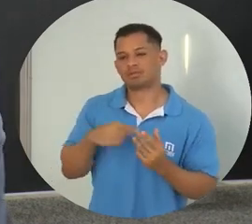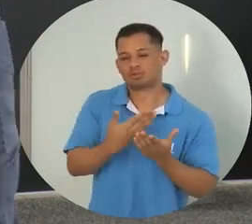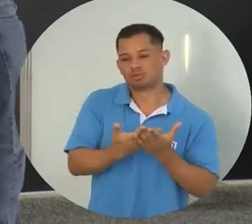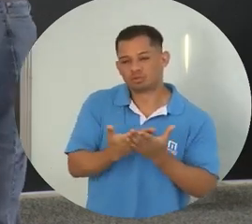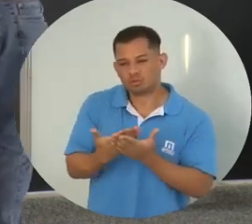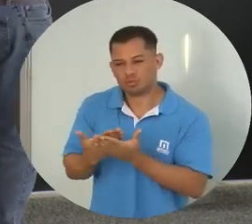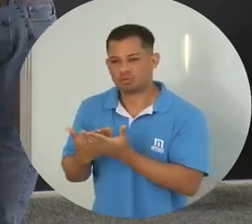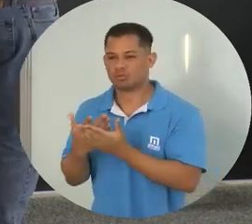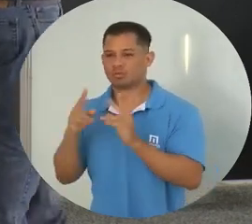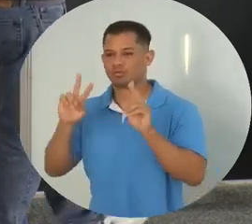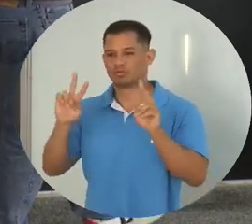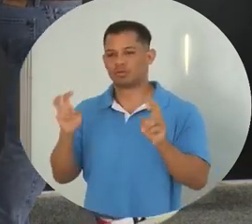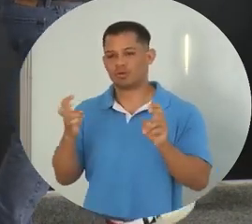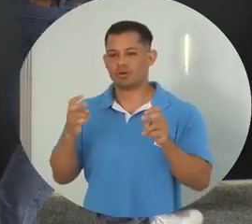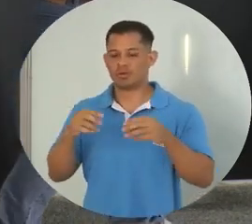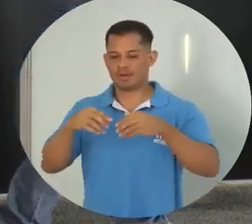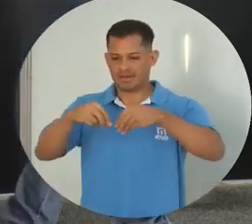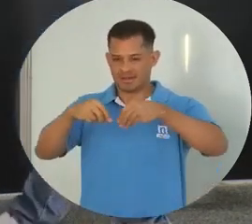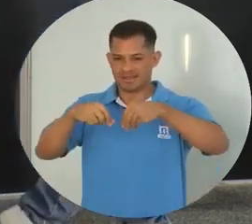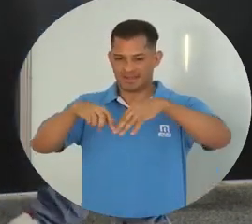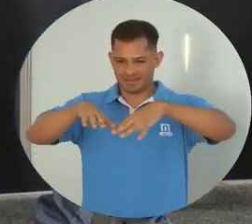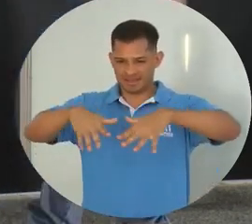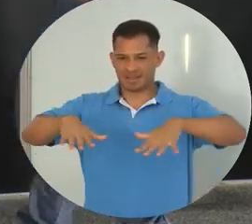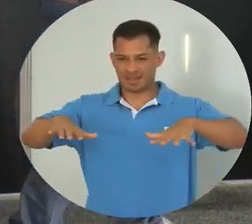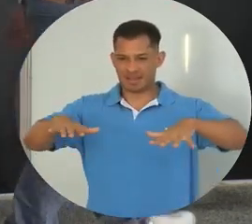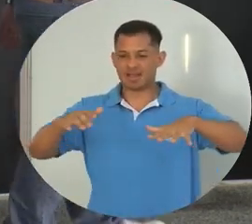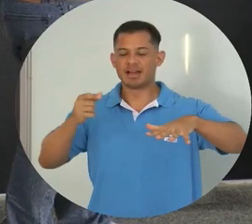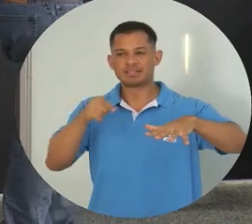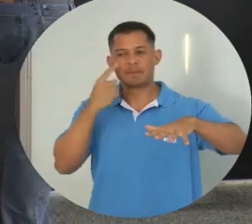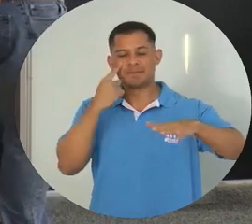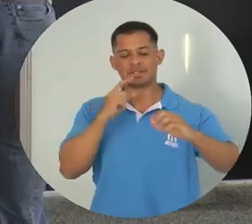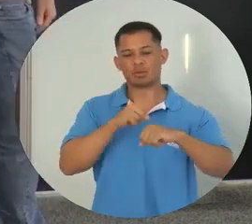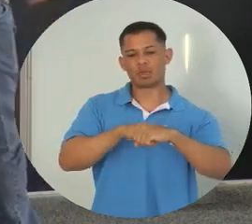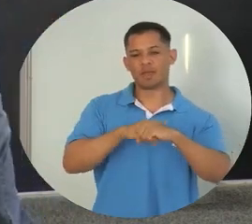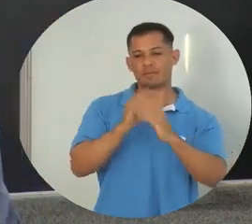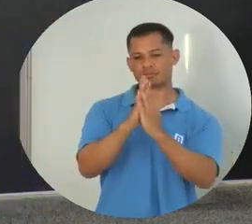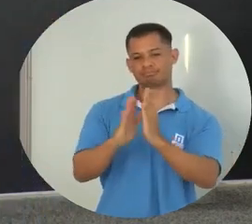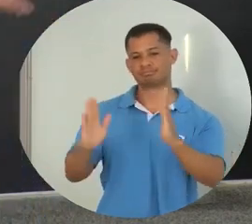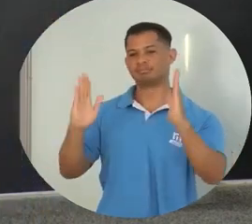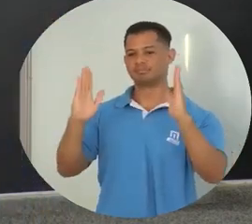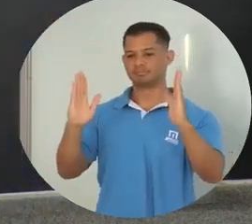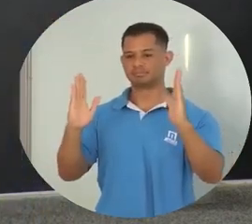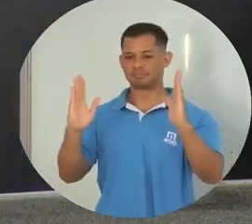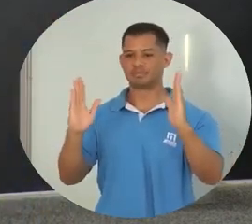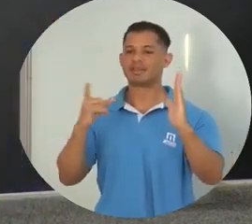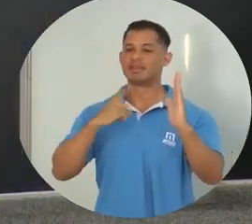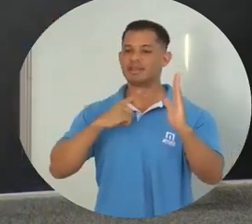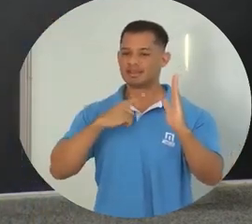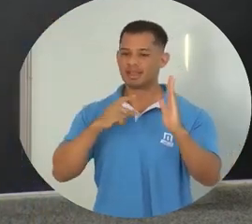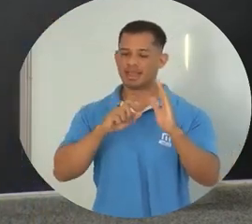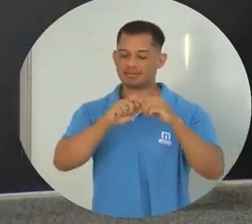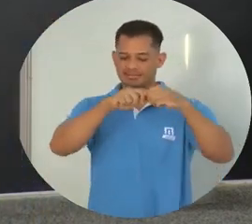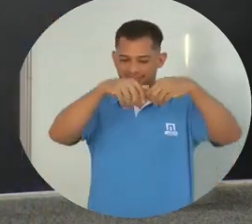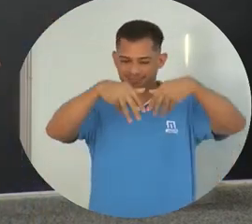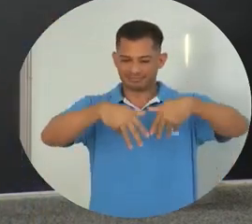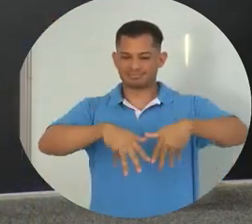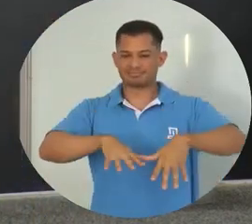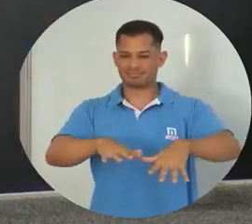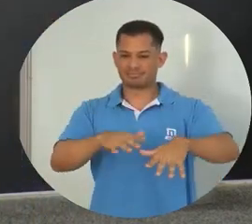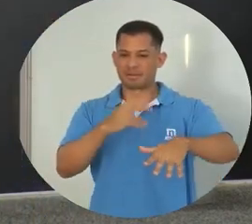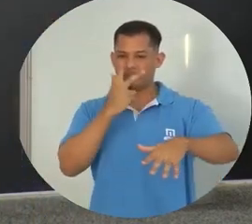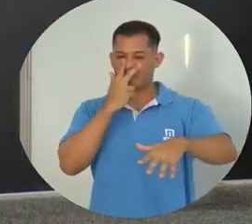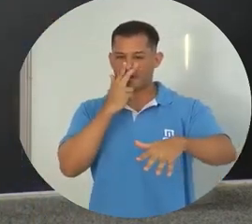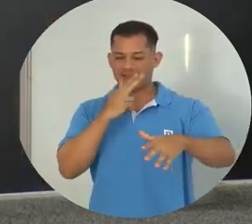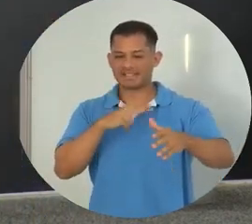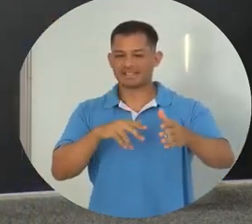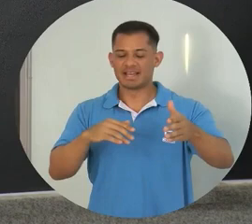de sedimentologia, uma proposta de que, durante um lapso de tempo, haveria um depósito adicional de sedimentos, e ele foi